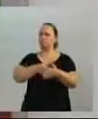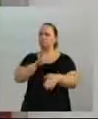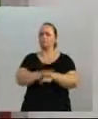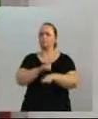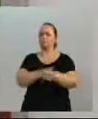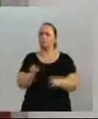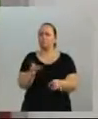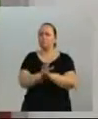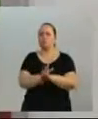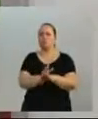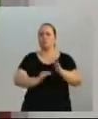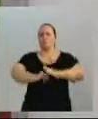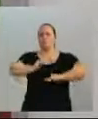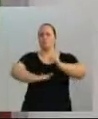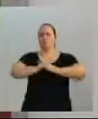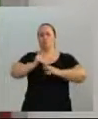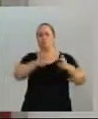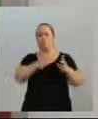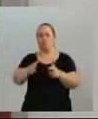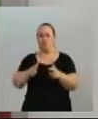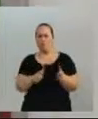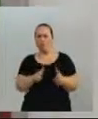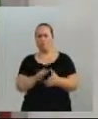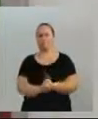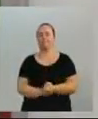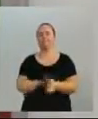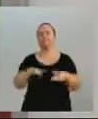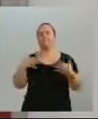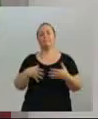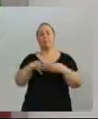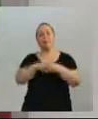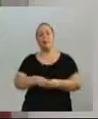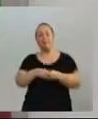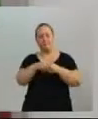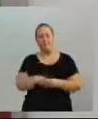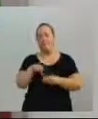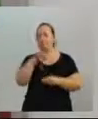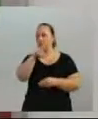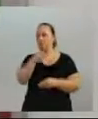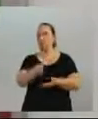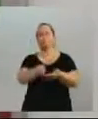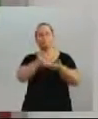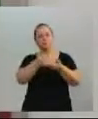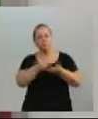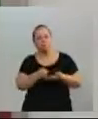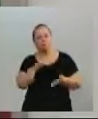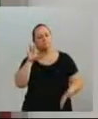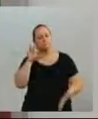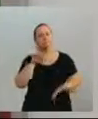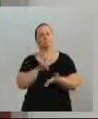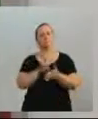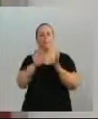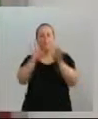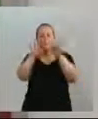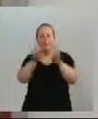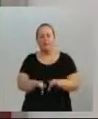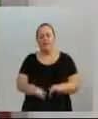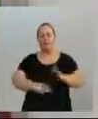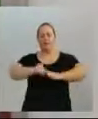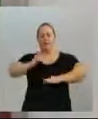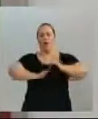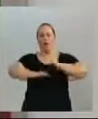obras nesse local. Então, parabéns aí também a todos que colaboraram efetivamente para essa conclusão dessa obra, e